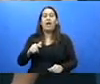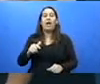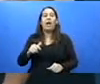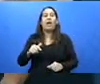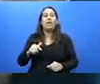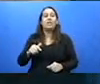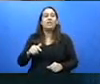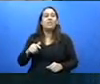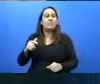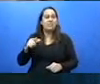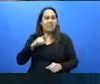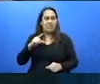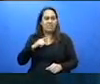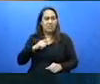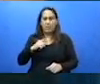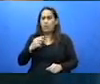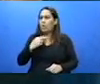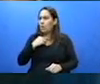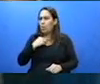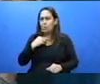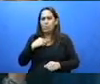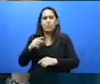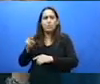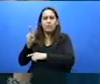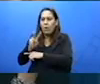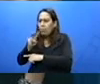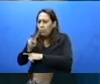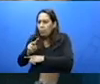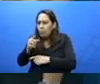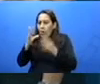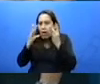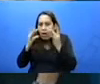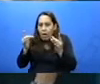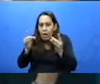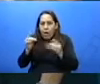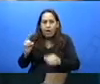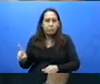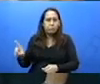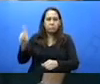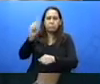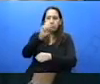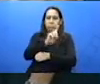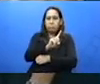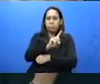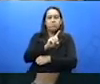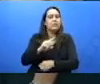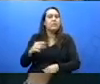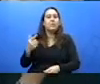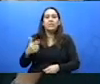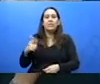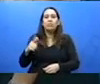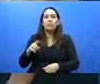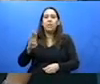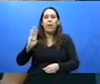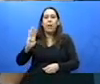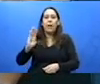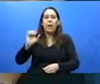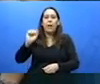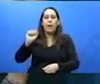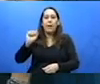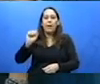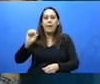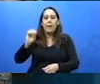para a criança assistir o dia todo. Quando eu era criança, não existia Barbie ou